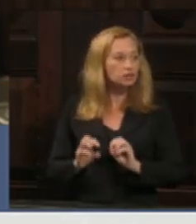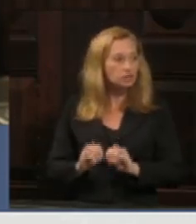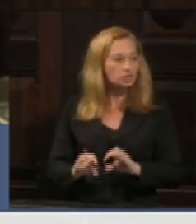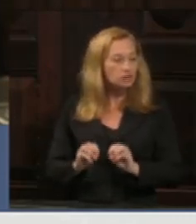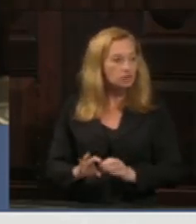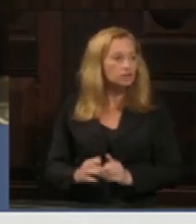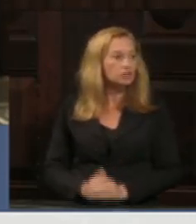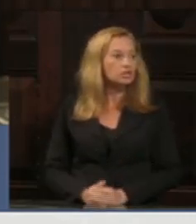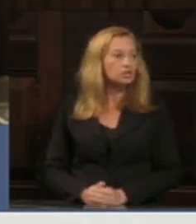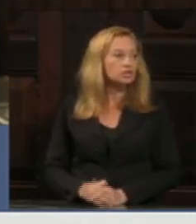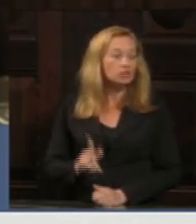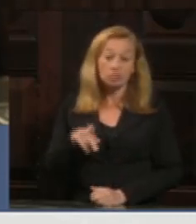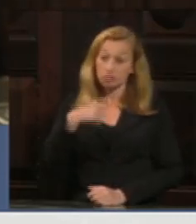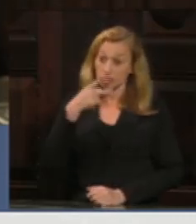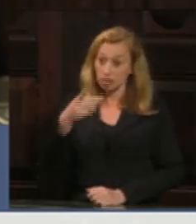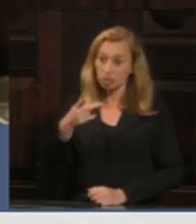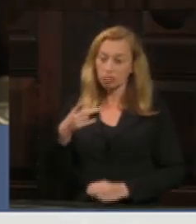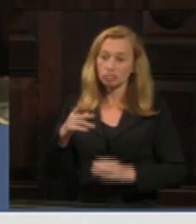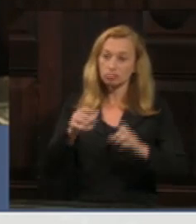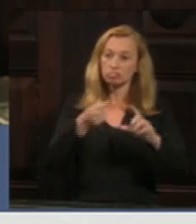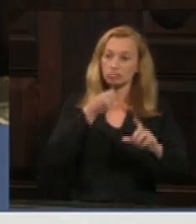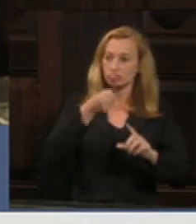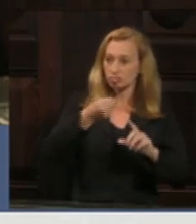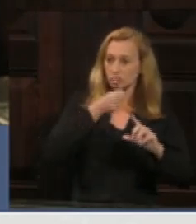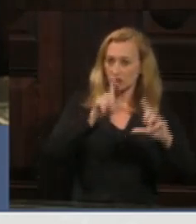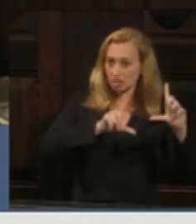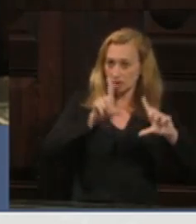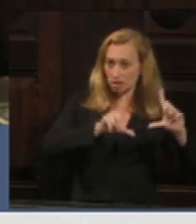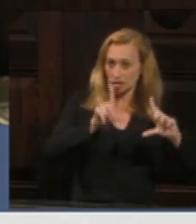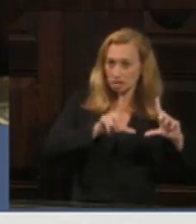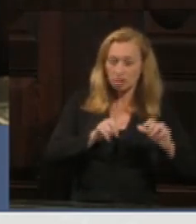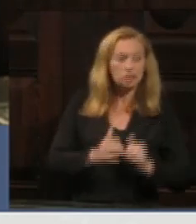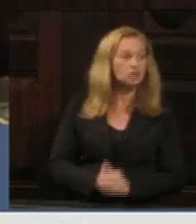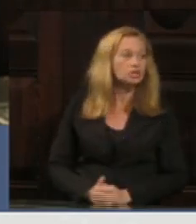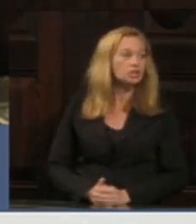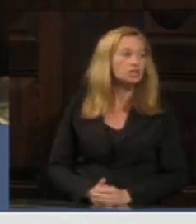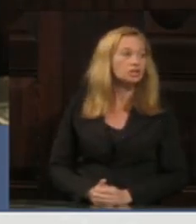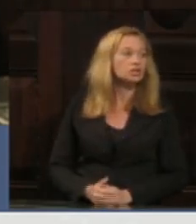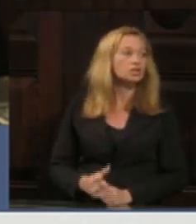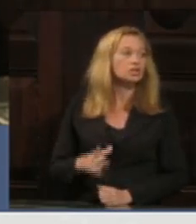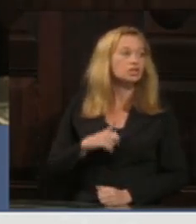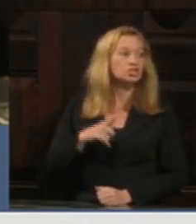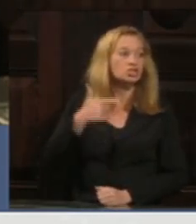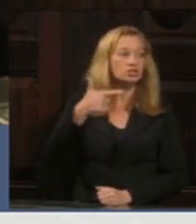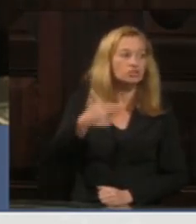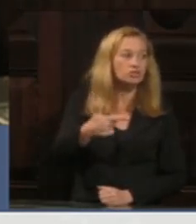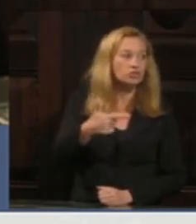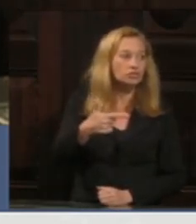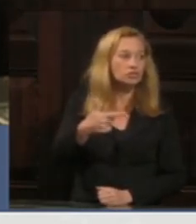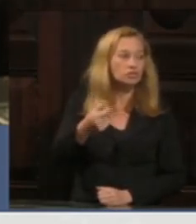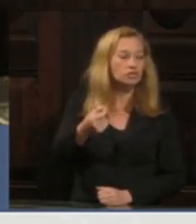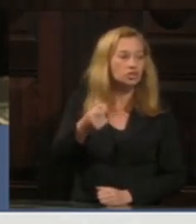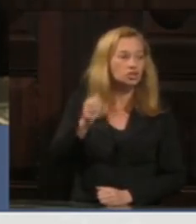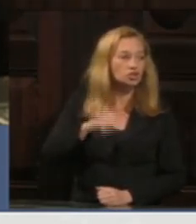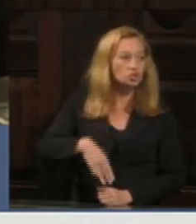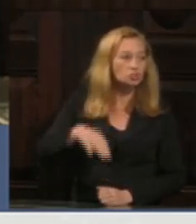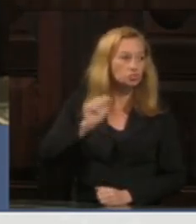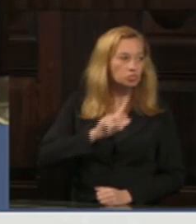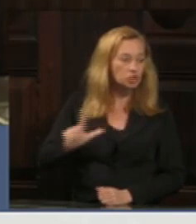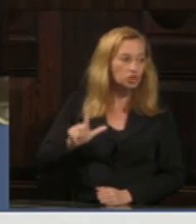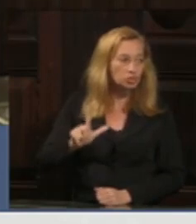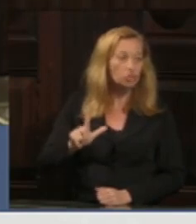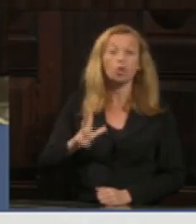pública, inclusive através da grande imprensa, de que havia um déficit de 20 mil vagas. Foram palavras do próprio